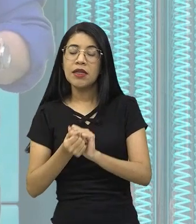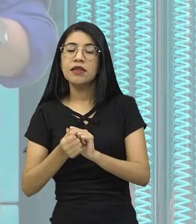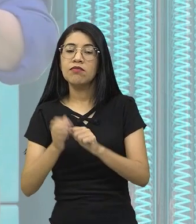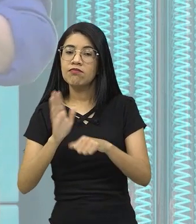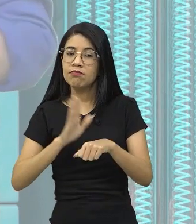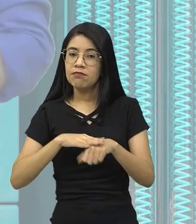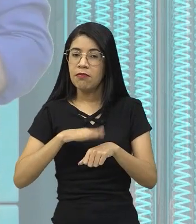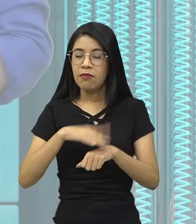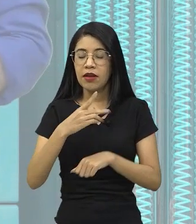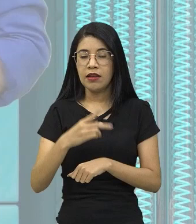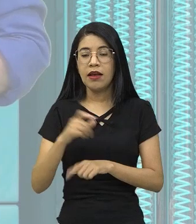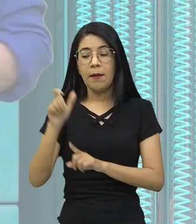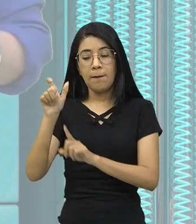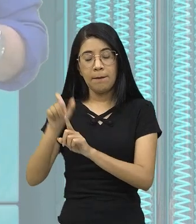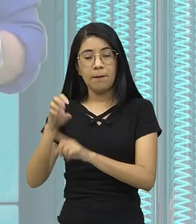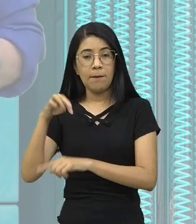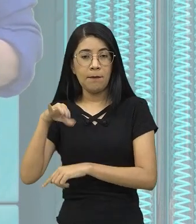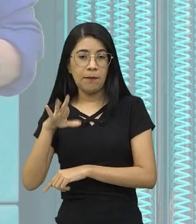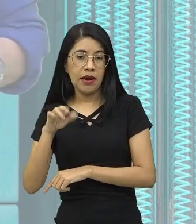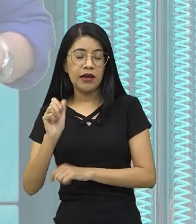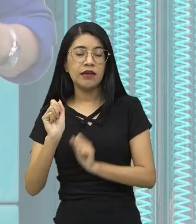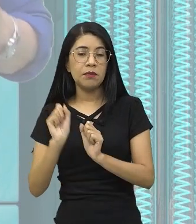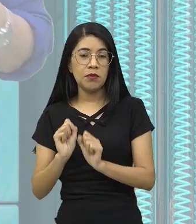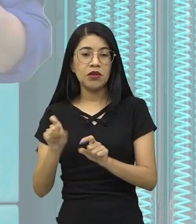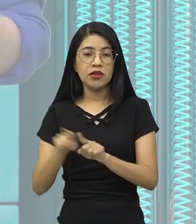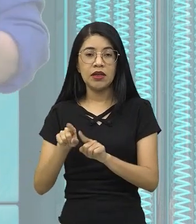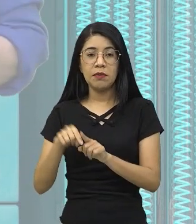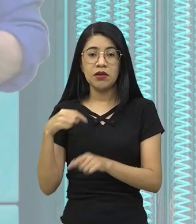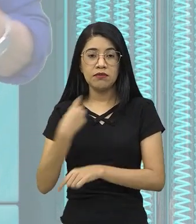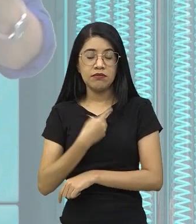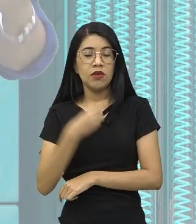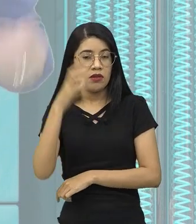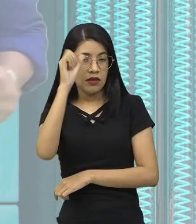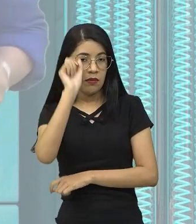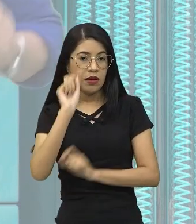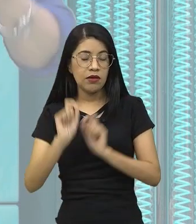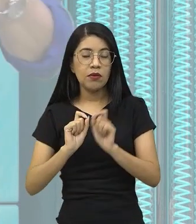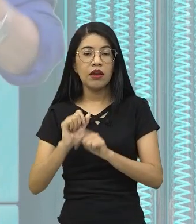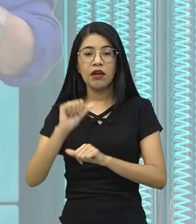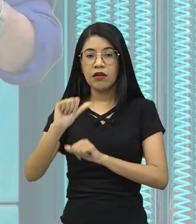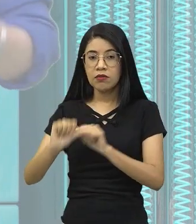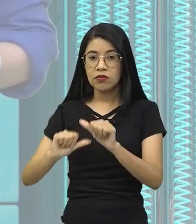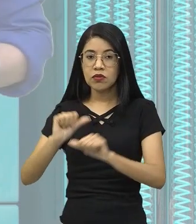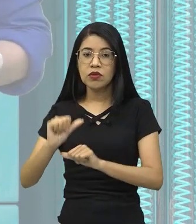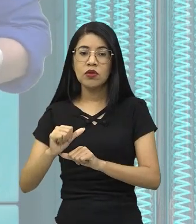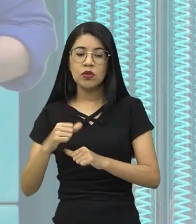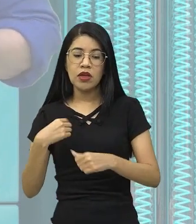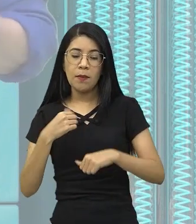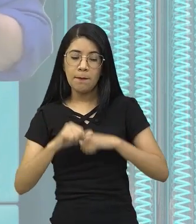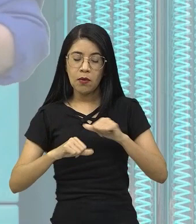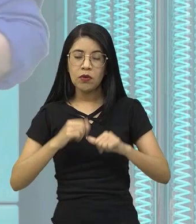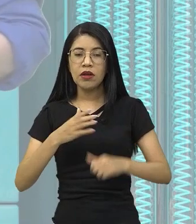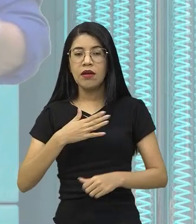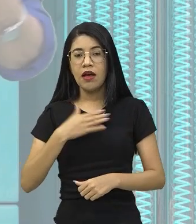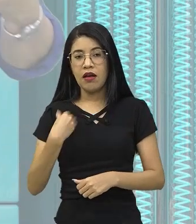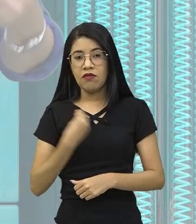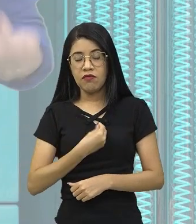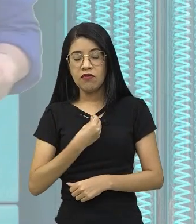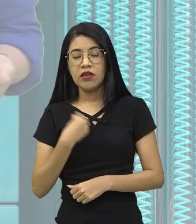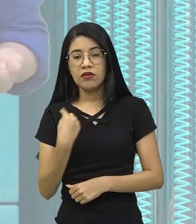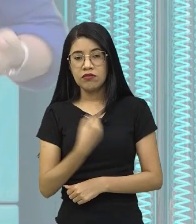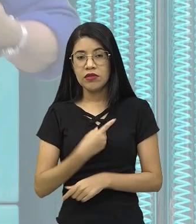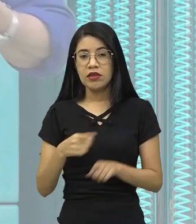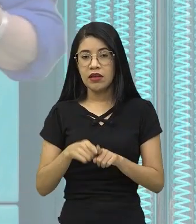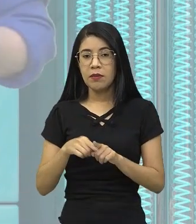Maria, nós também podemos aprender que as mudanças moldam quem somos, transformando